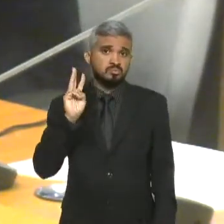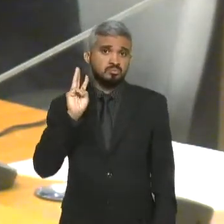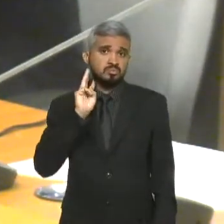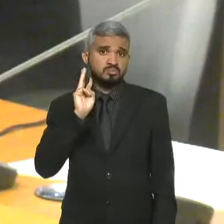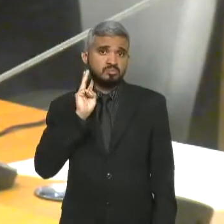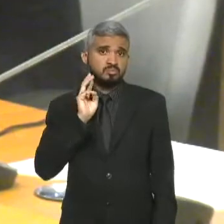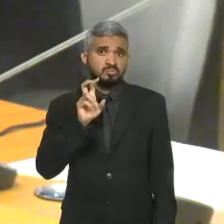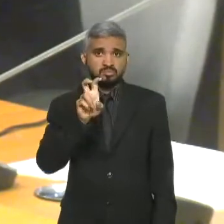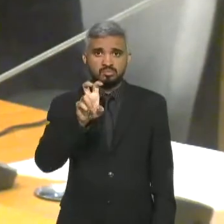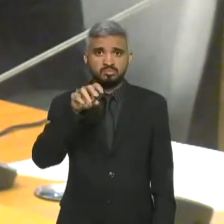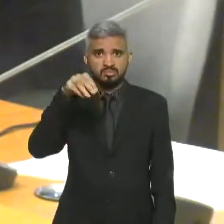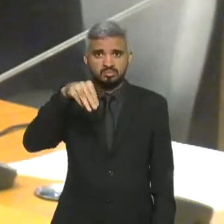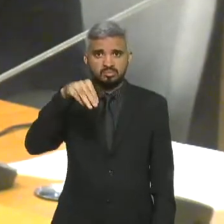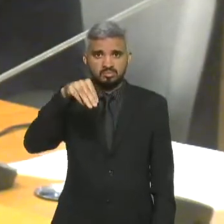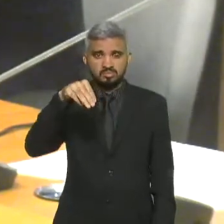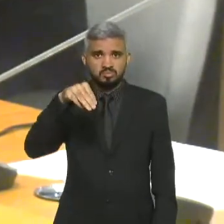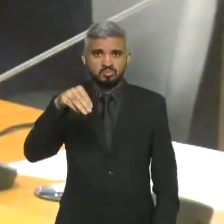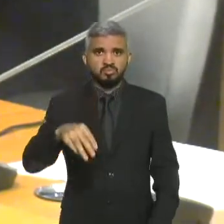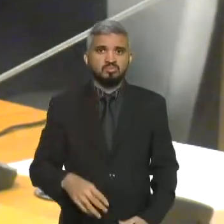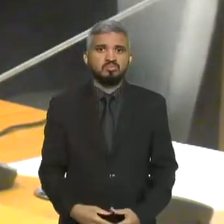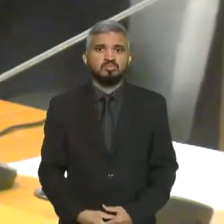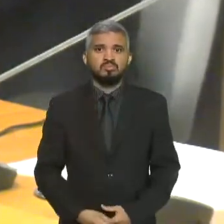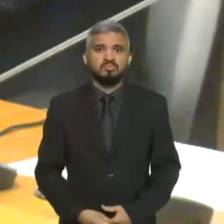Curso, 5 minutos.